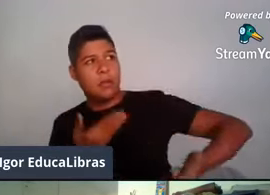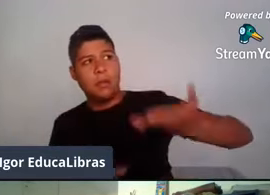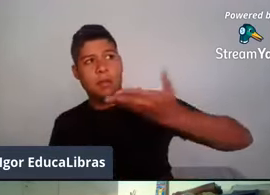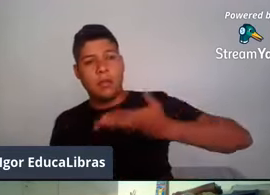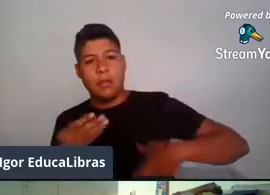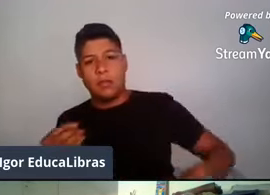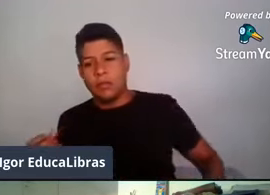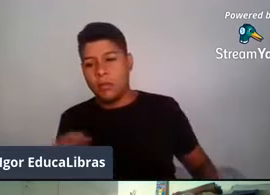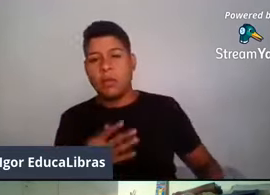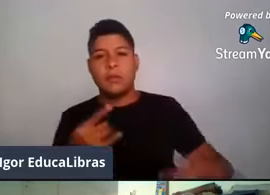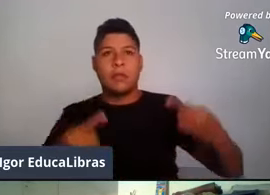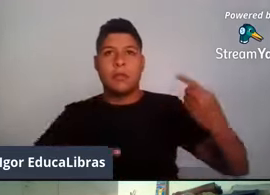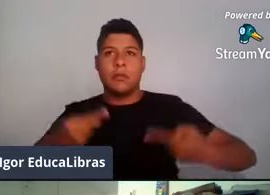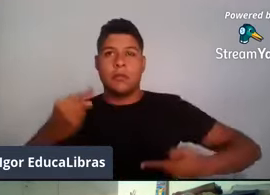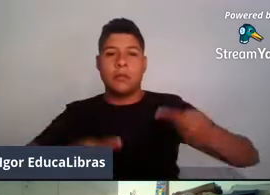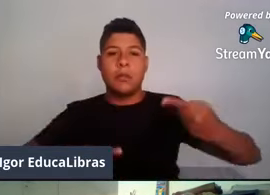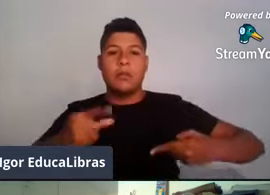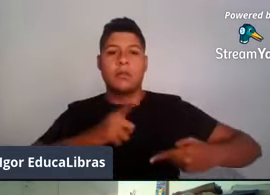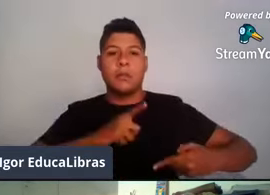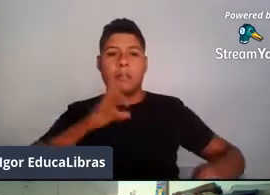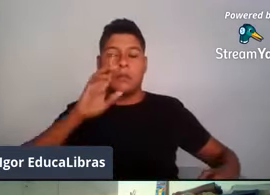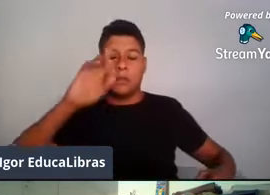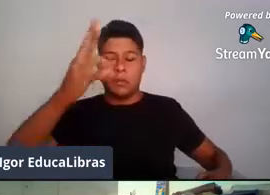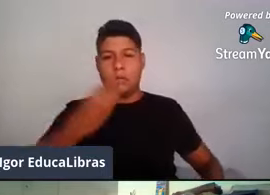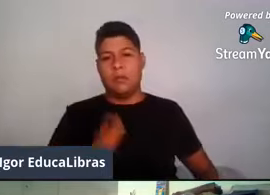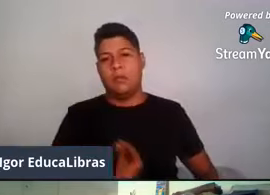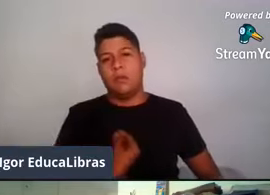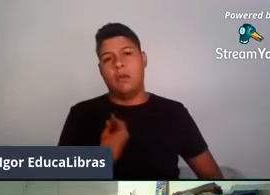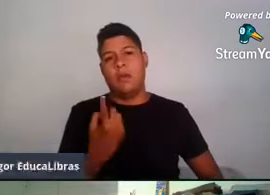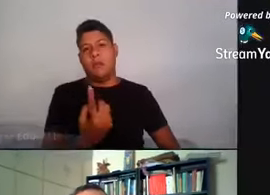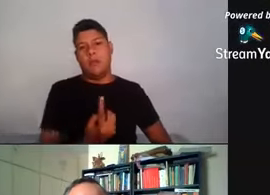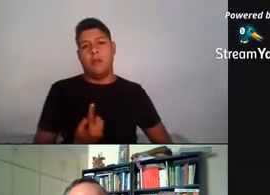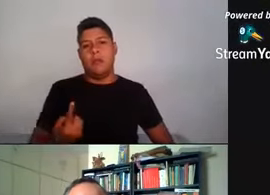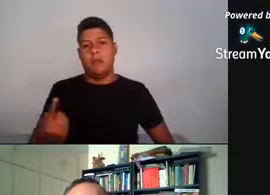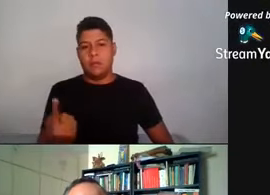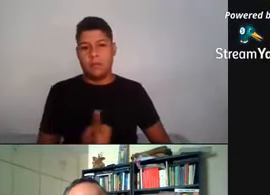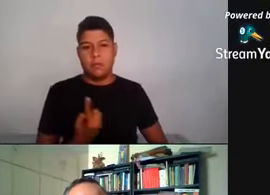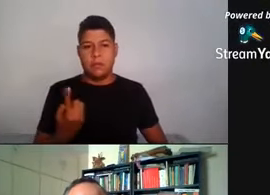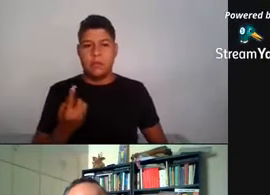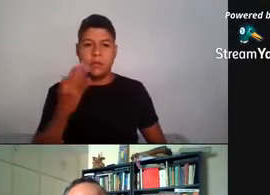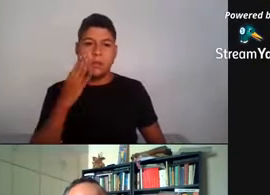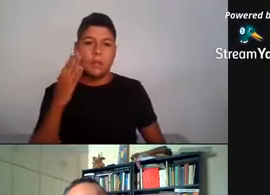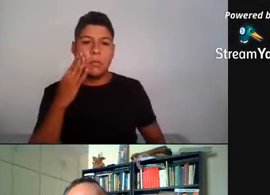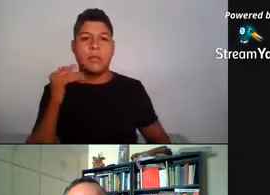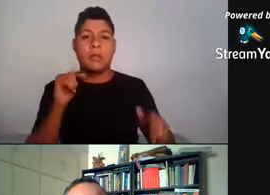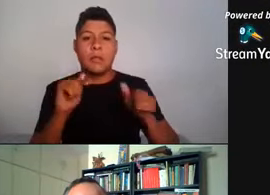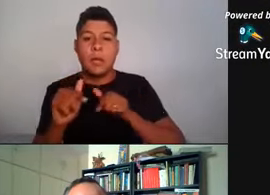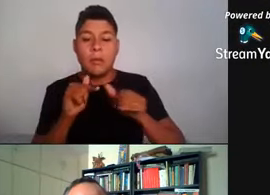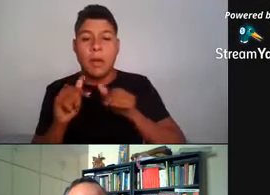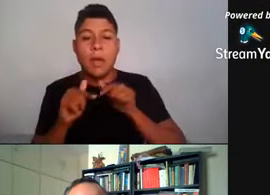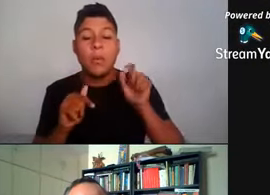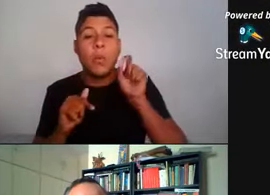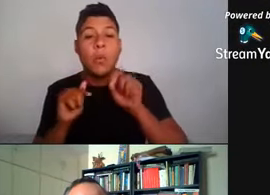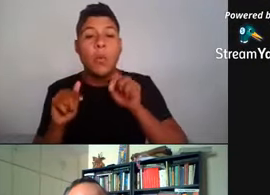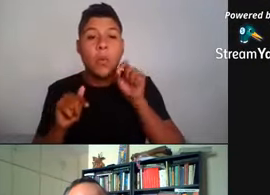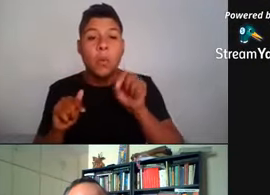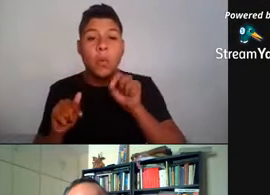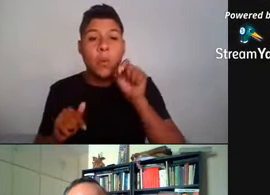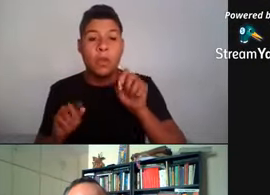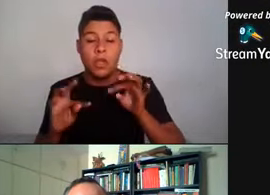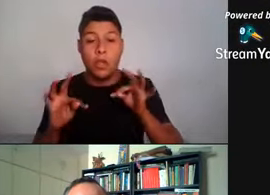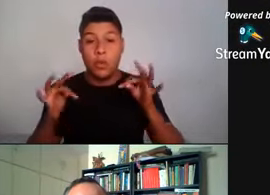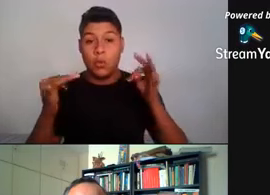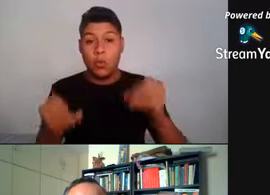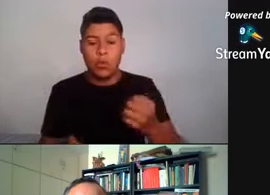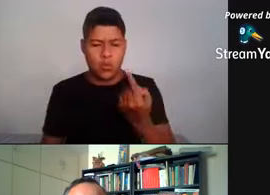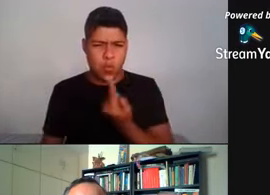nossa discussão, tendo o senhor aqui conosco. E é isso, né? Acho que é um trabalho que tem que ser de todos, não é